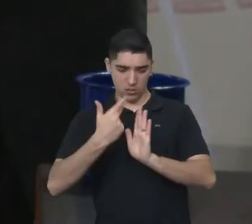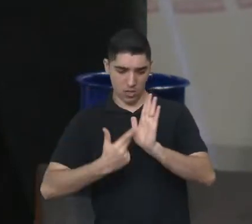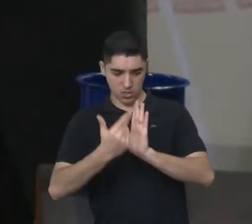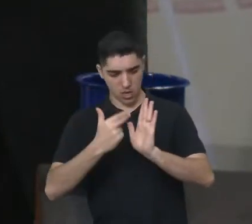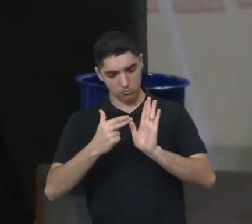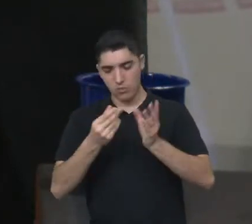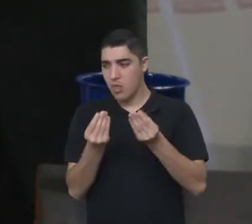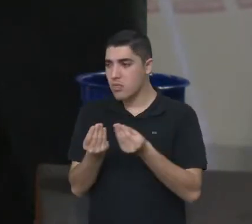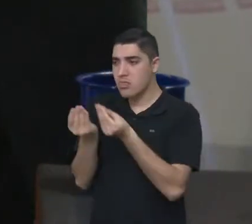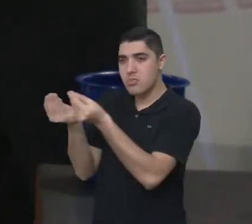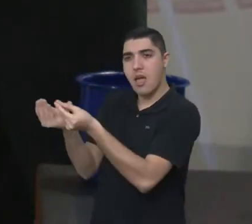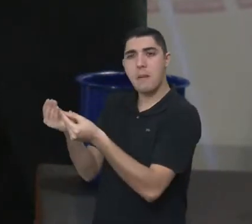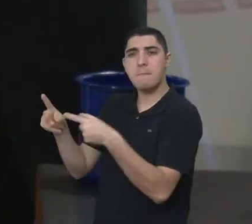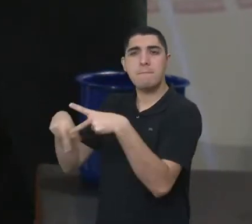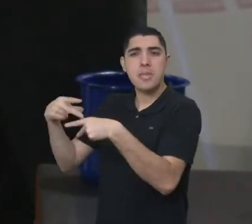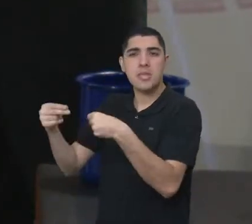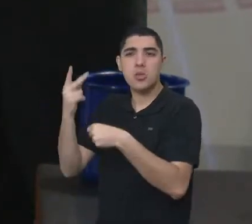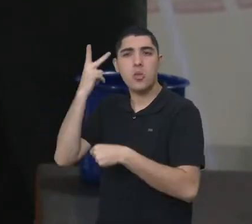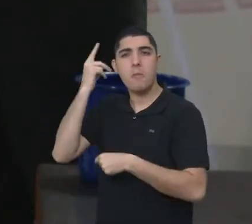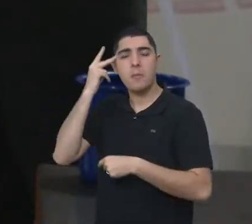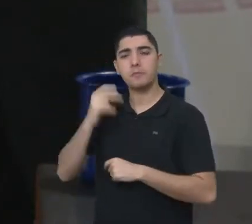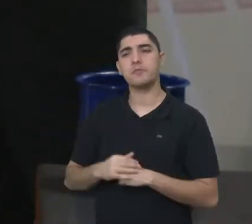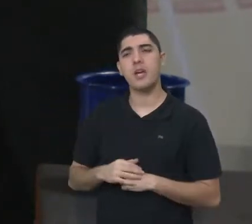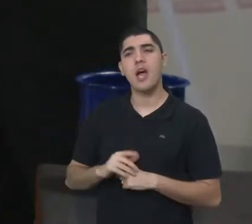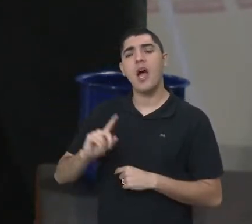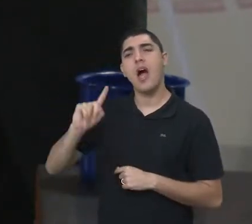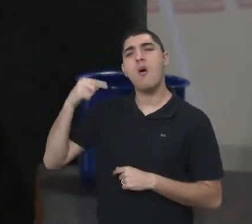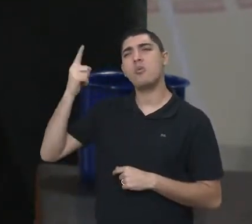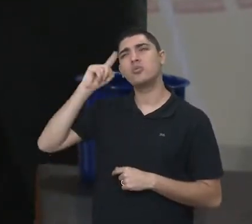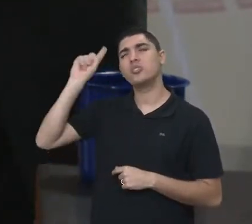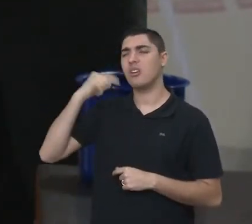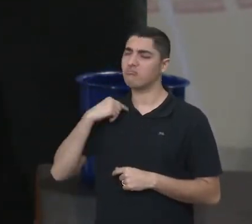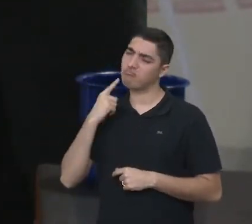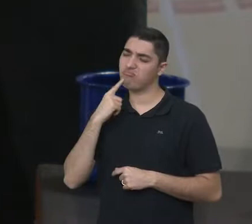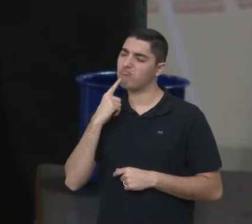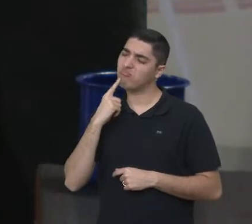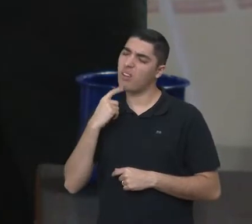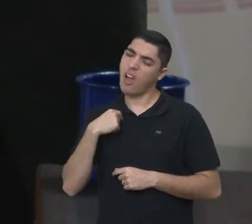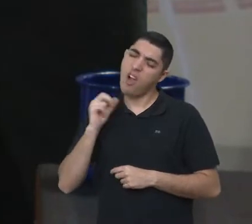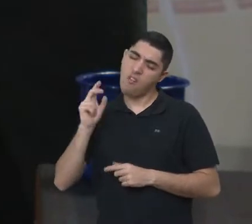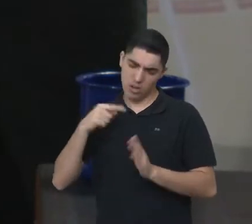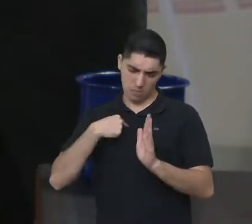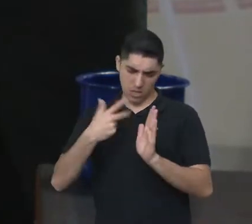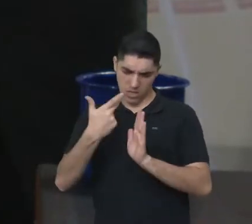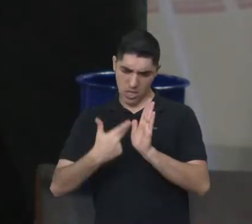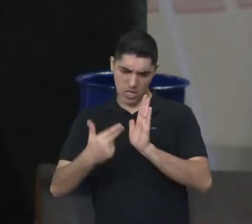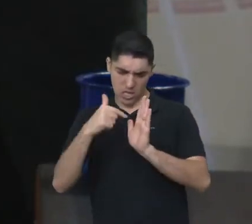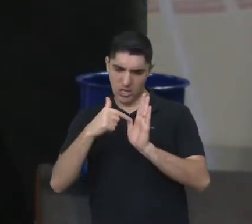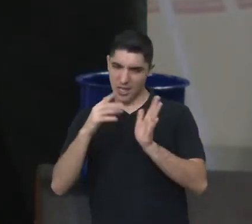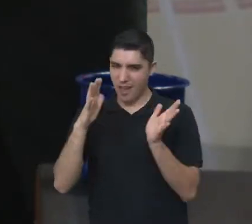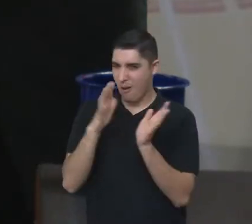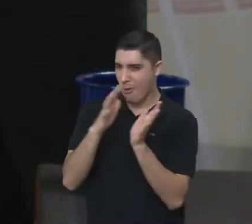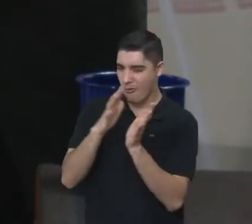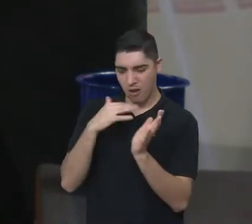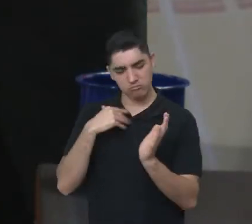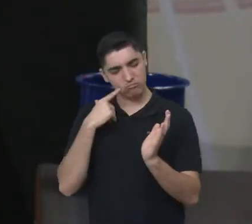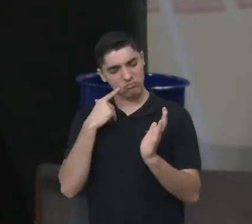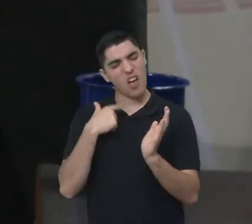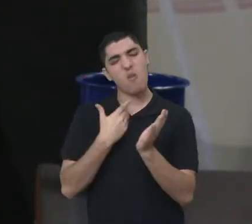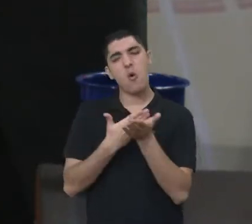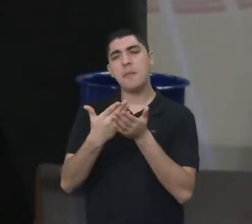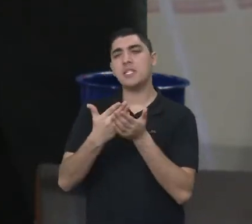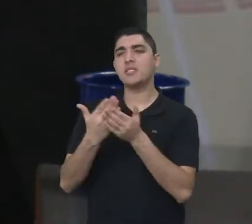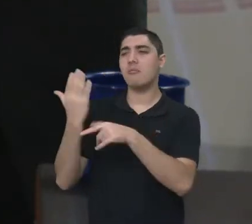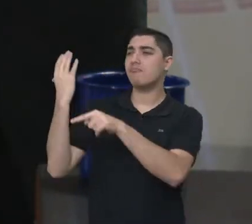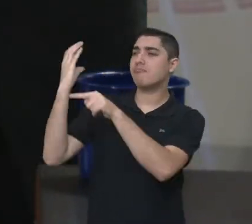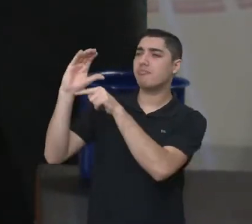que eu fazia. E um dia deu um clique e eu falei, vou estampar esses desenhos que eu faço né, em almofada. E